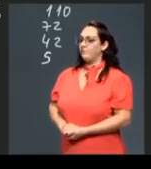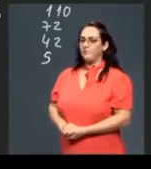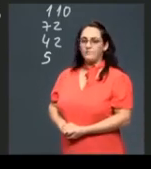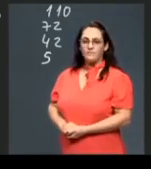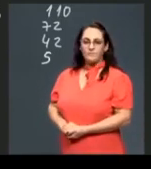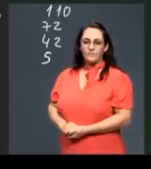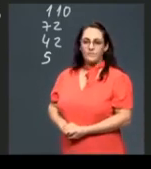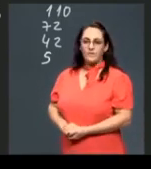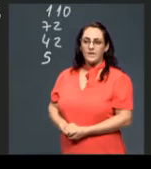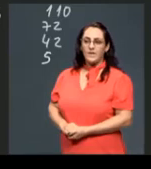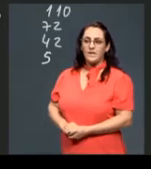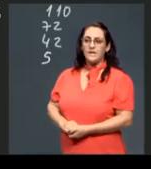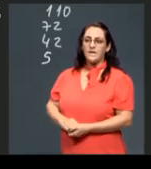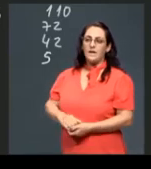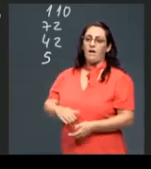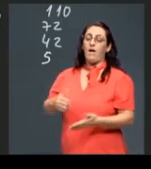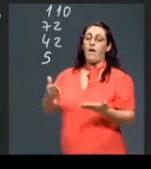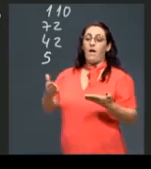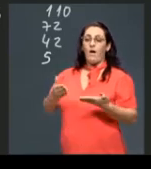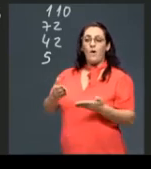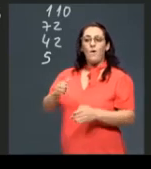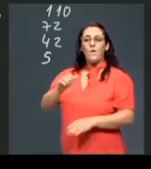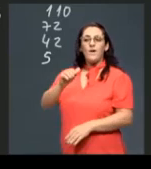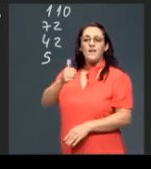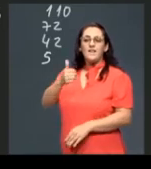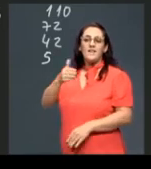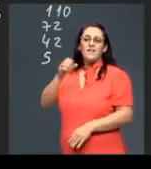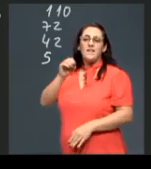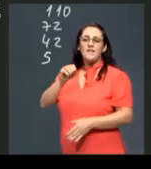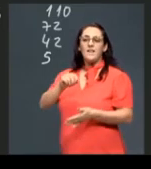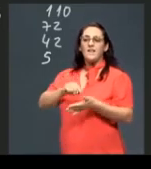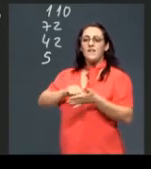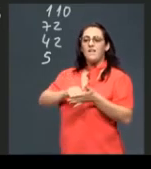vezes 72.